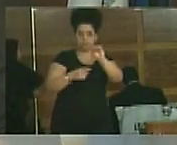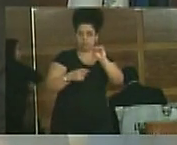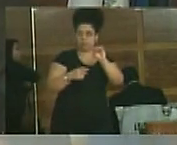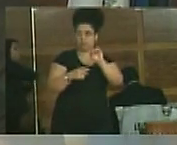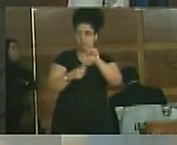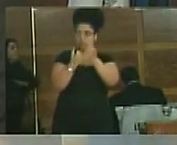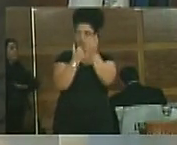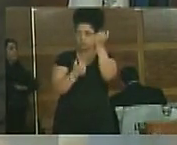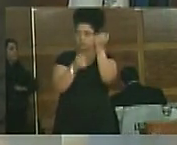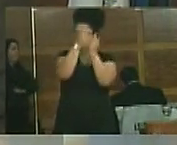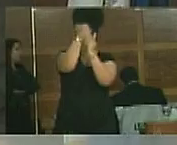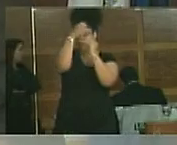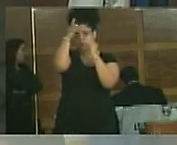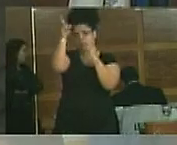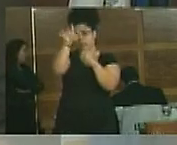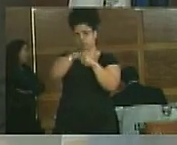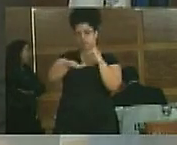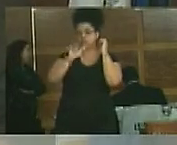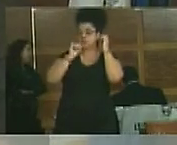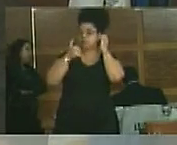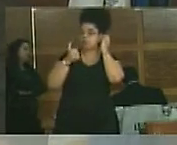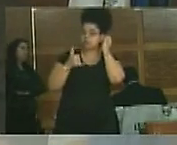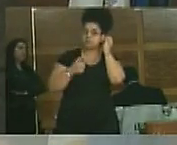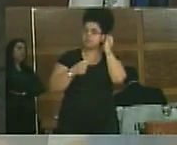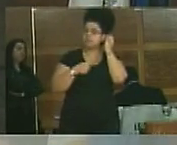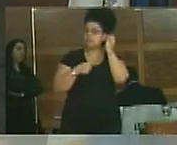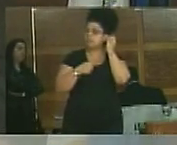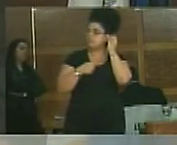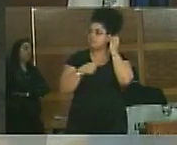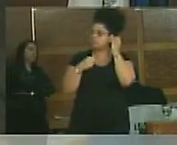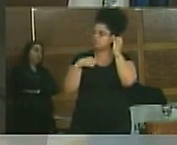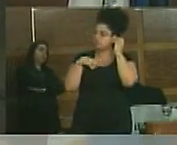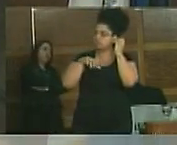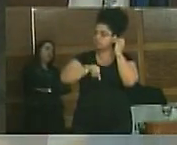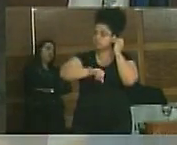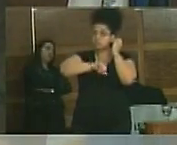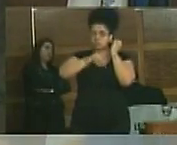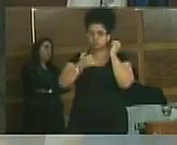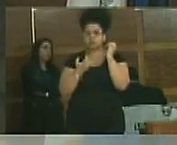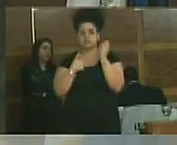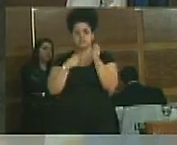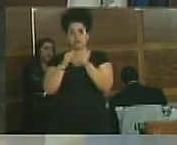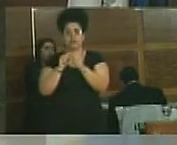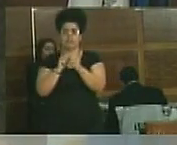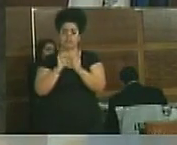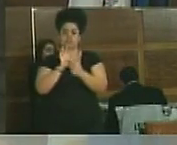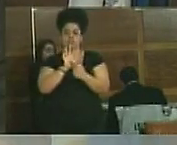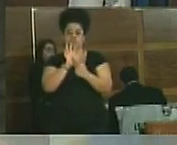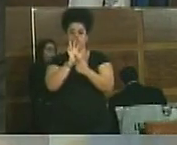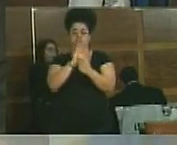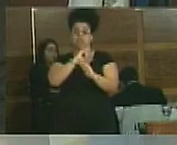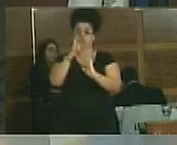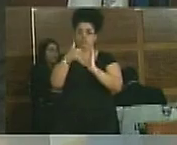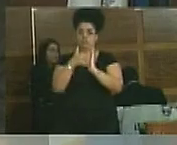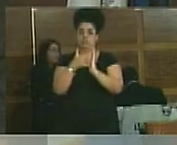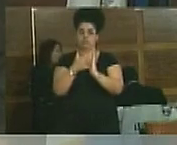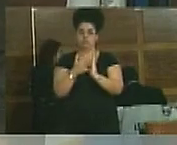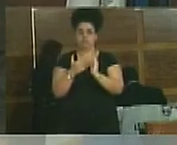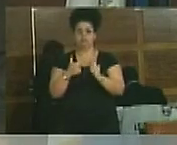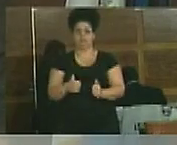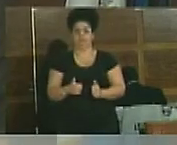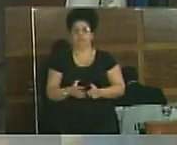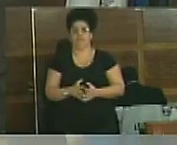lindo. Eu fico muito orgulhoso de ter tido a oportunidade de estar fazendo essa indicação, não é verdade?